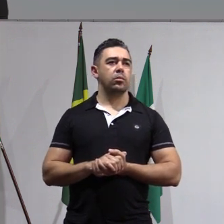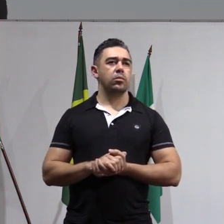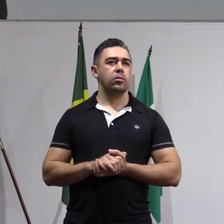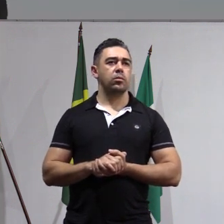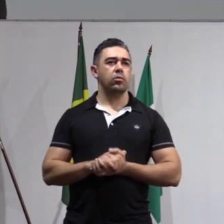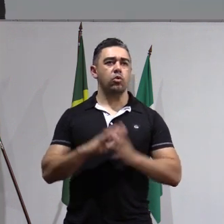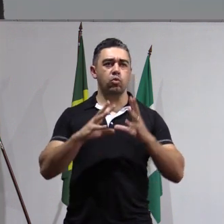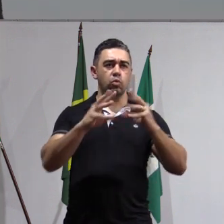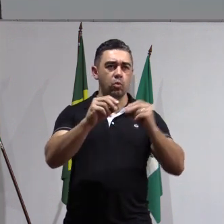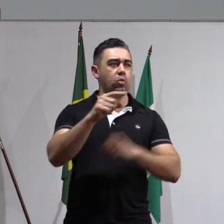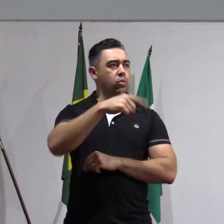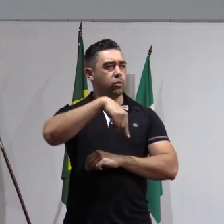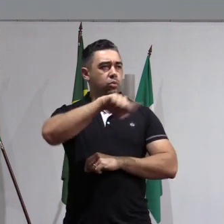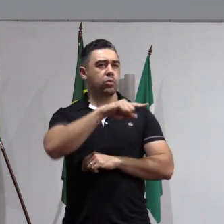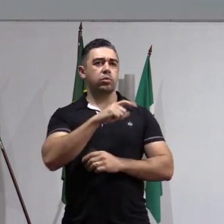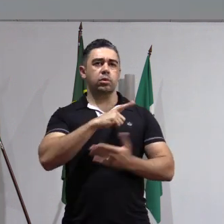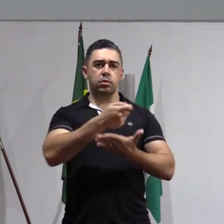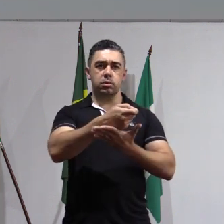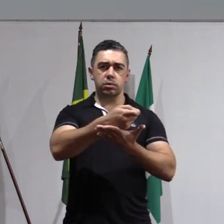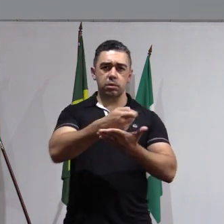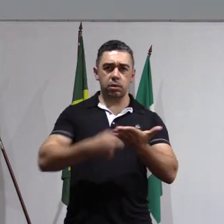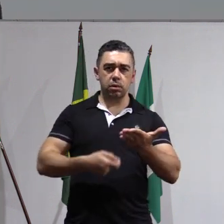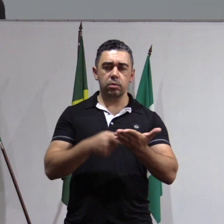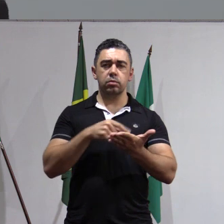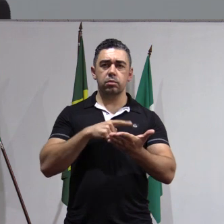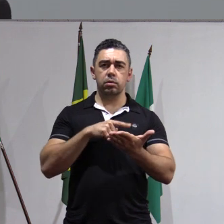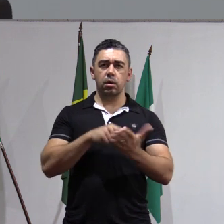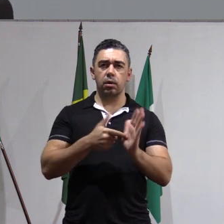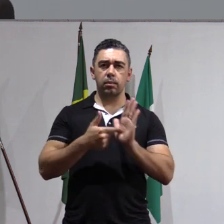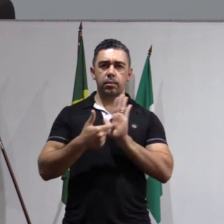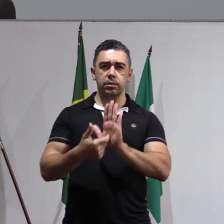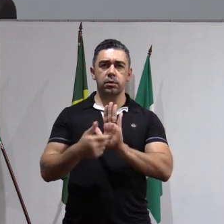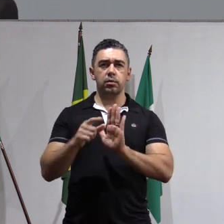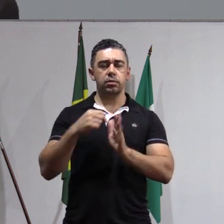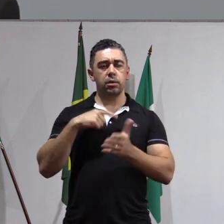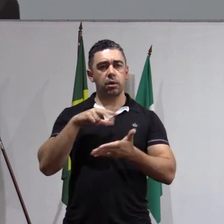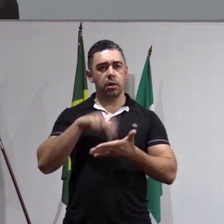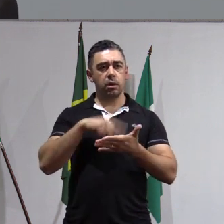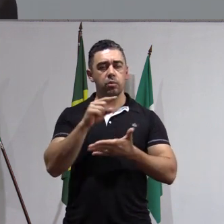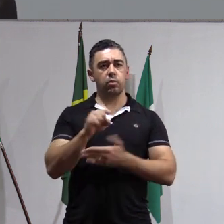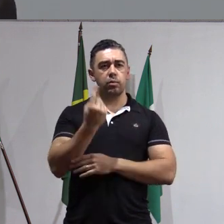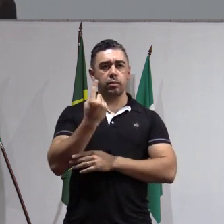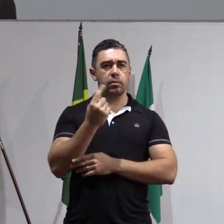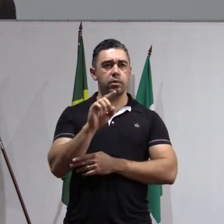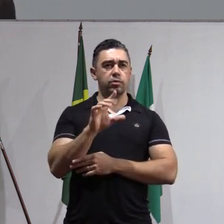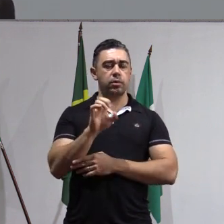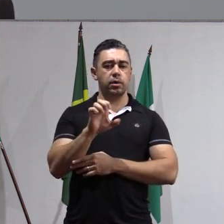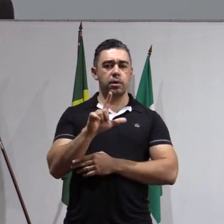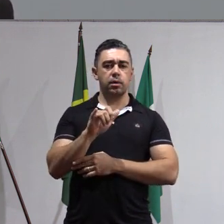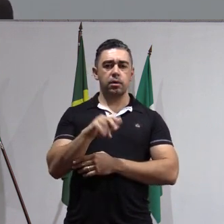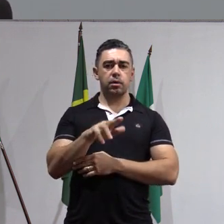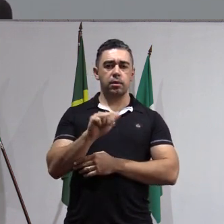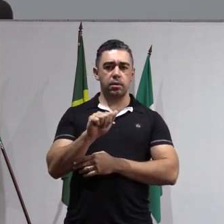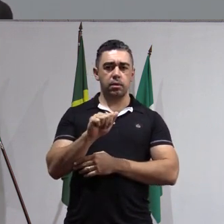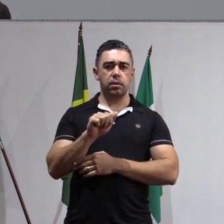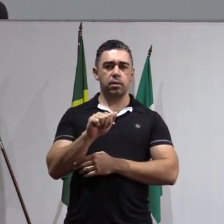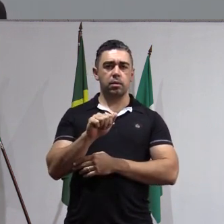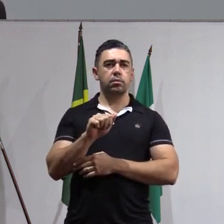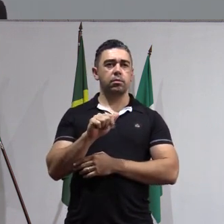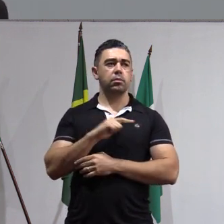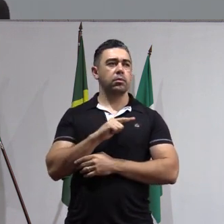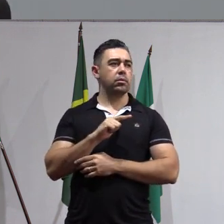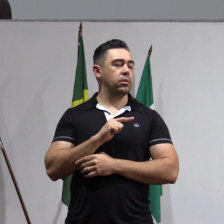as manifestações por escrito que esperávamos, veio uma só, de Eliana Leal Ferreira Elvig.